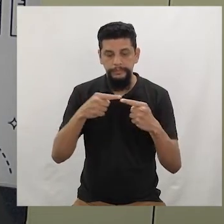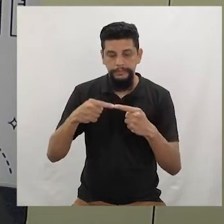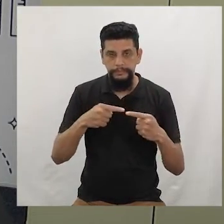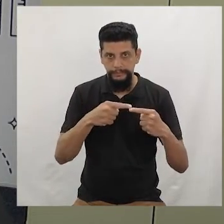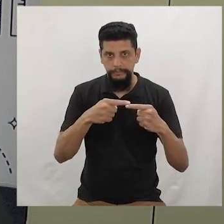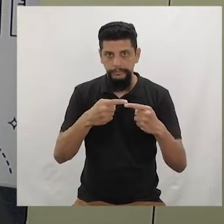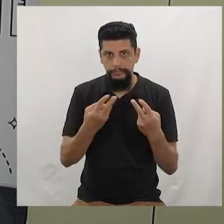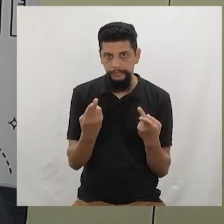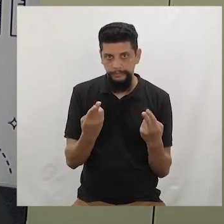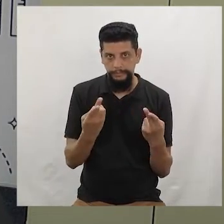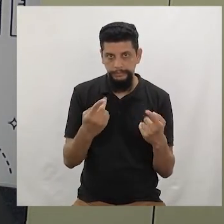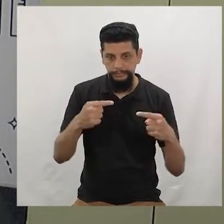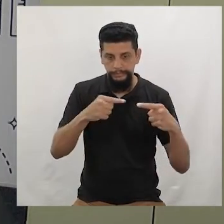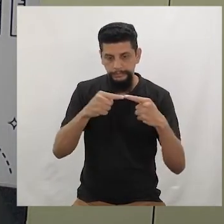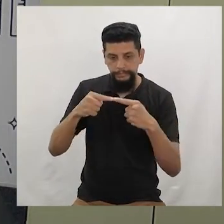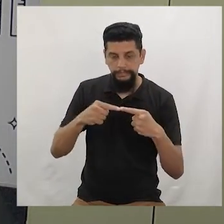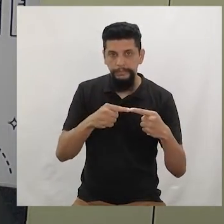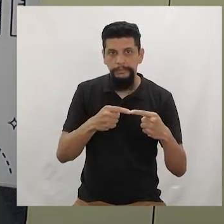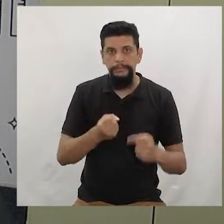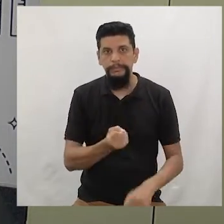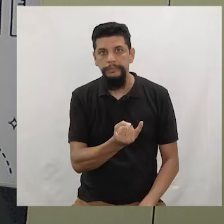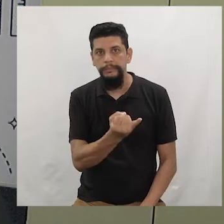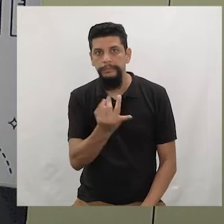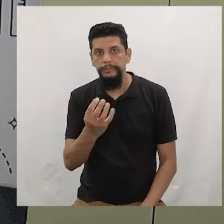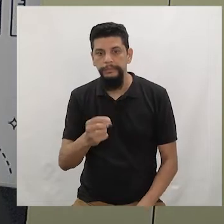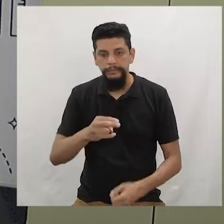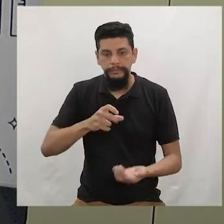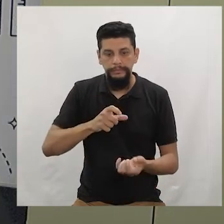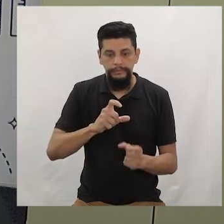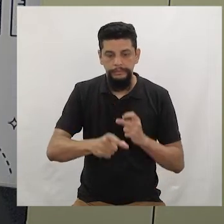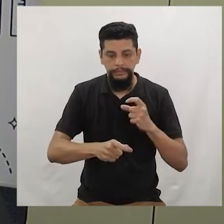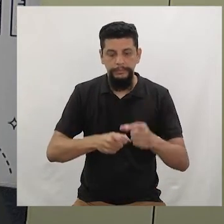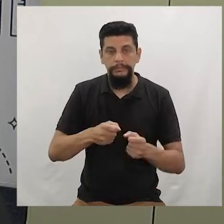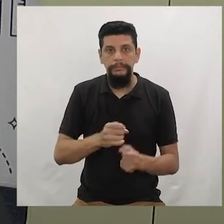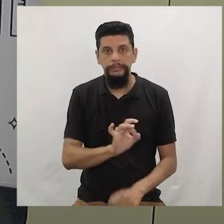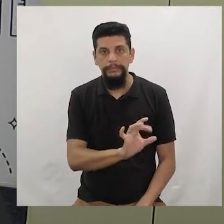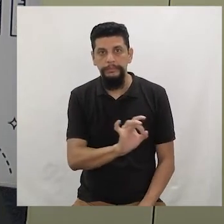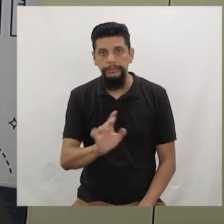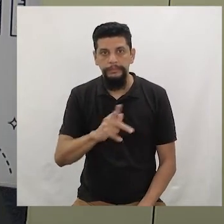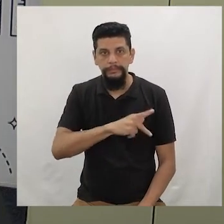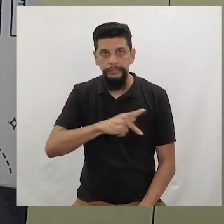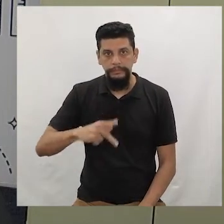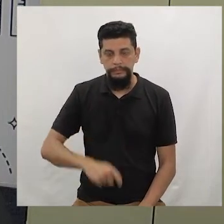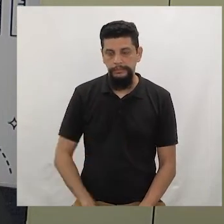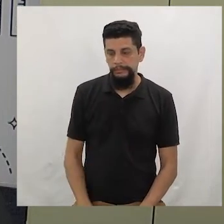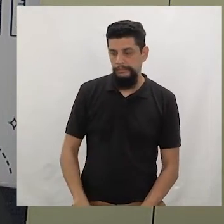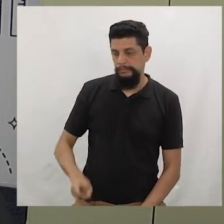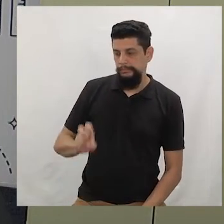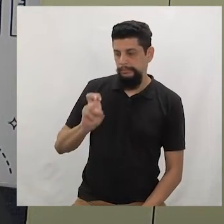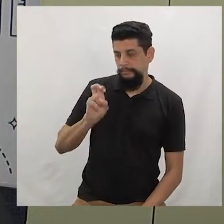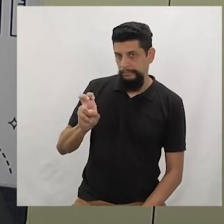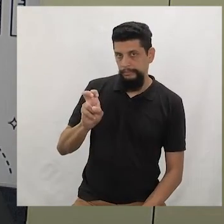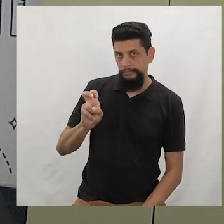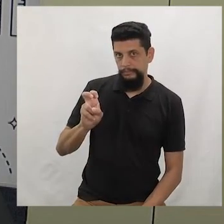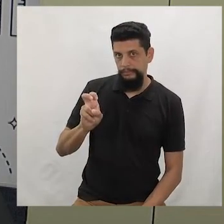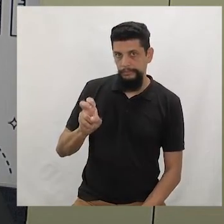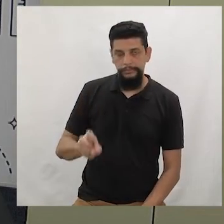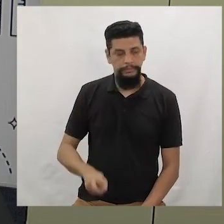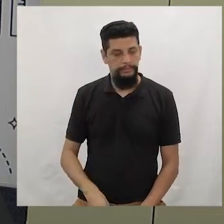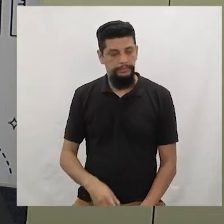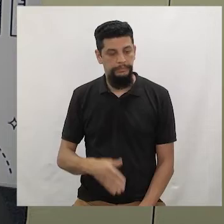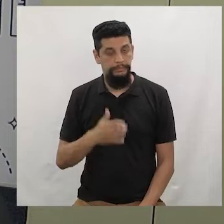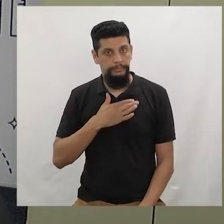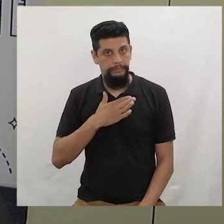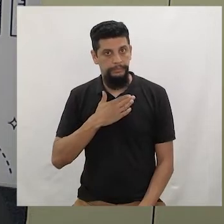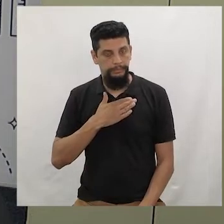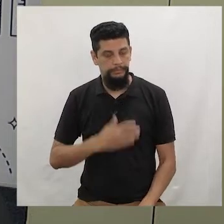São de parzinhos. Isso mesmo. Muito bem. E quantas cartas para cada uma? Nós vamos entregar 5 cartas para a professora